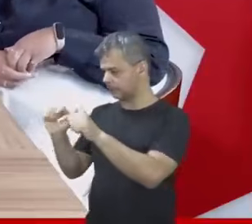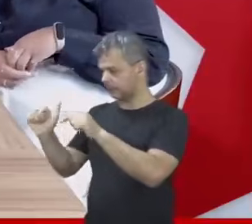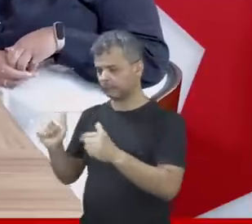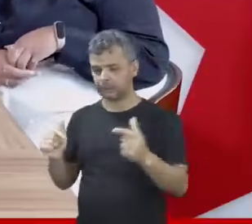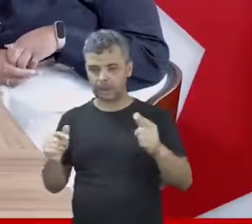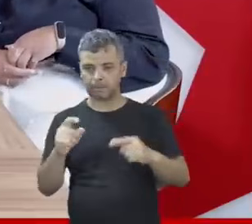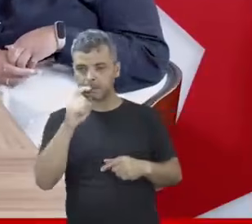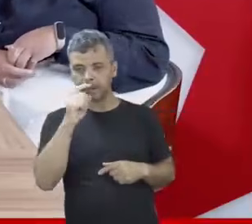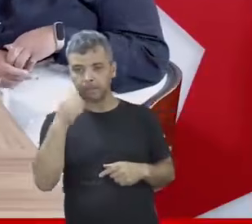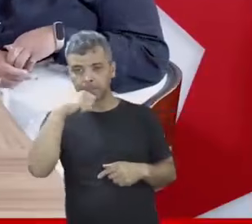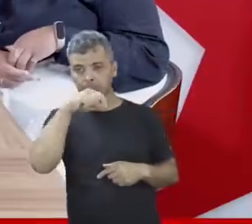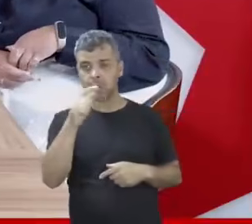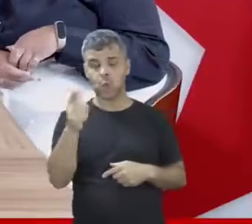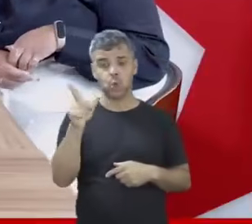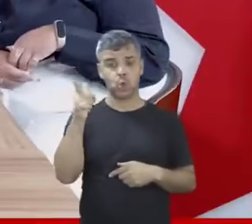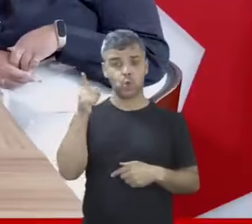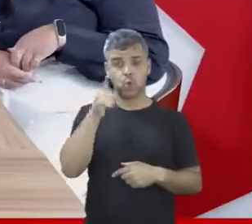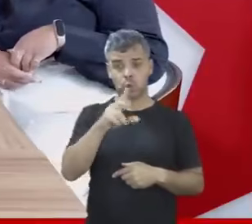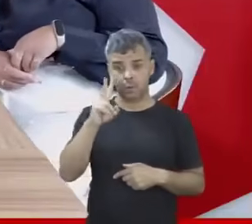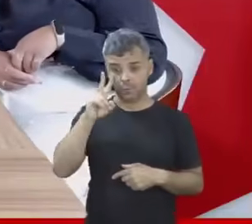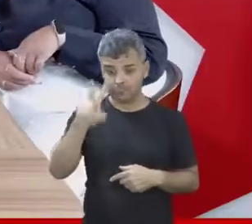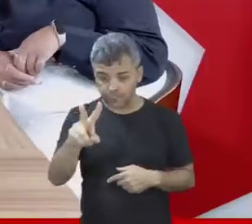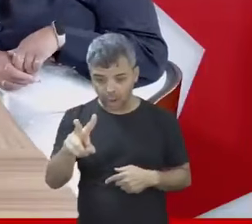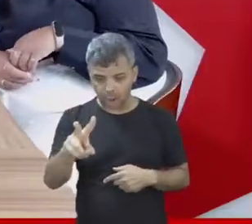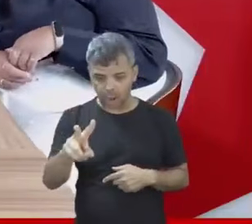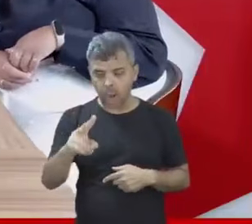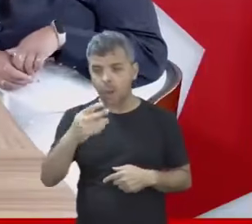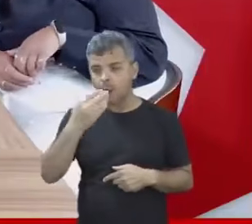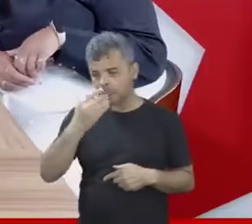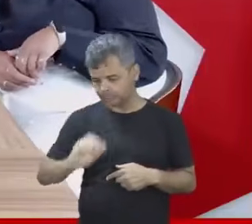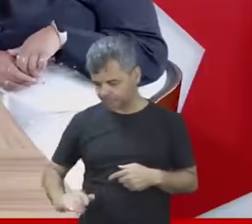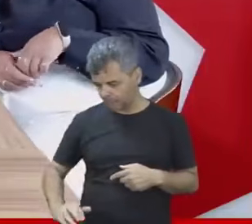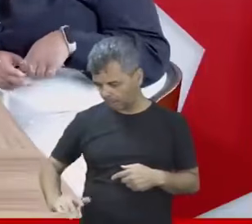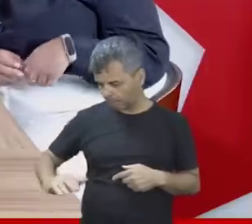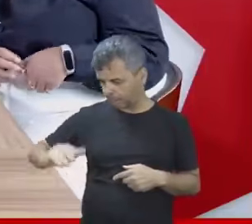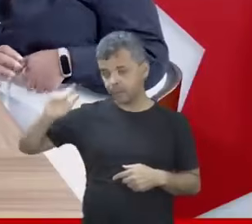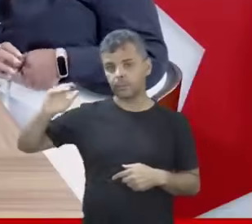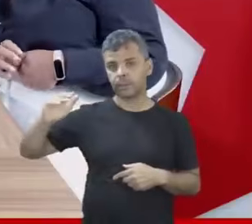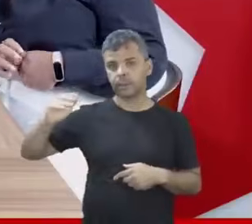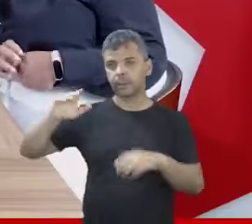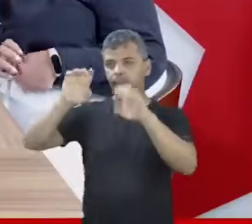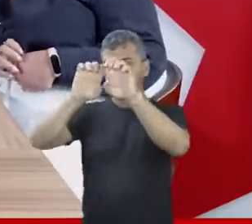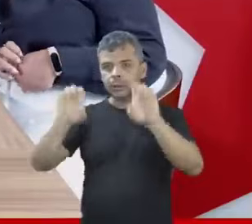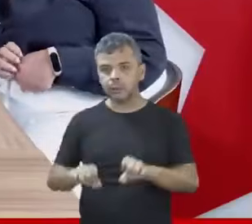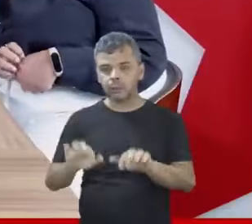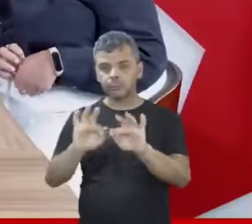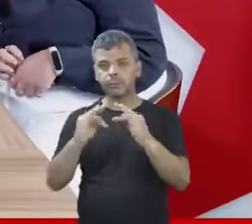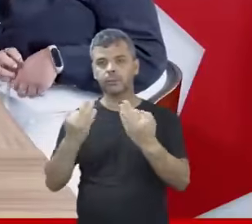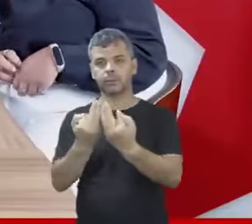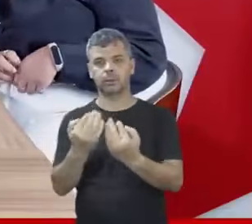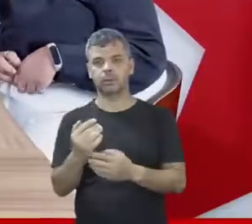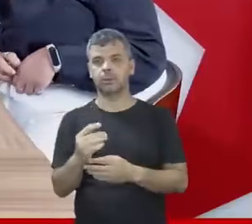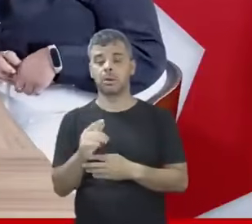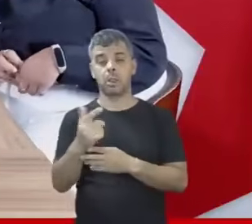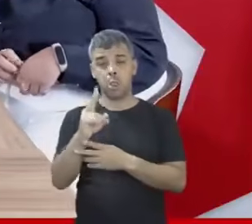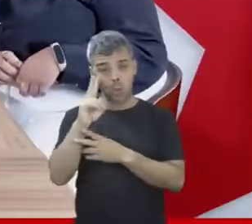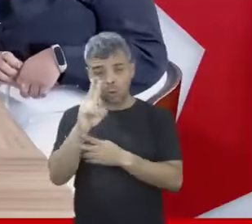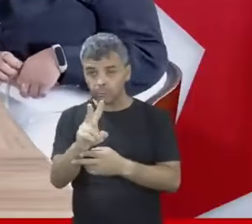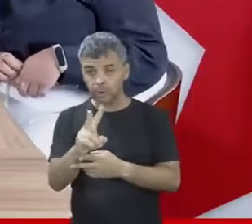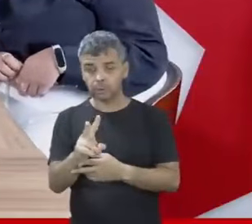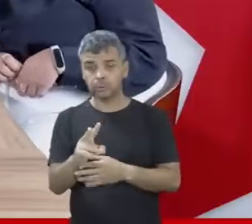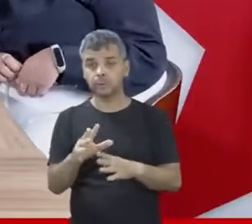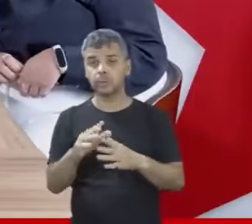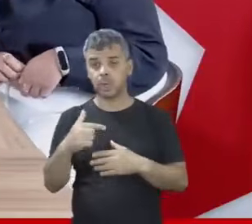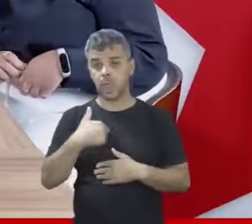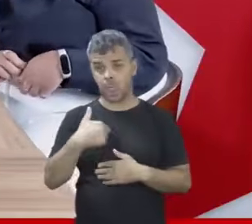mãe, o pai, não consegue ver o seu filho crescer, né? Cadê essa estrutura familiar? Não vê o filho crescer. E